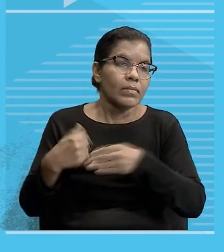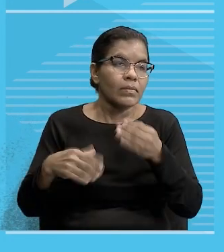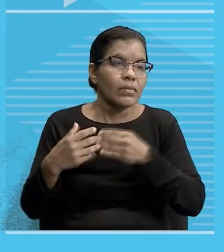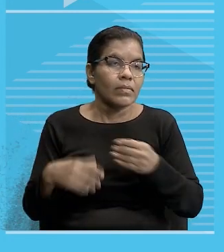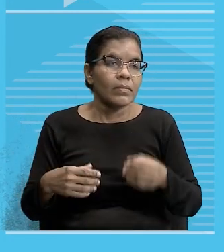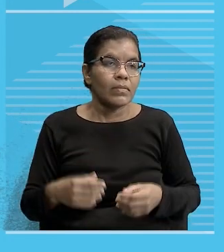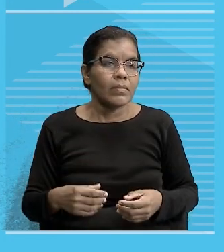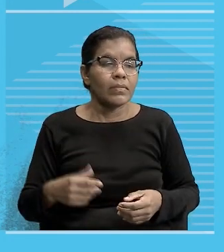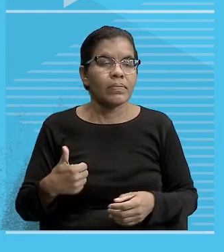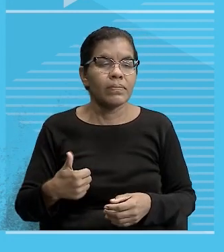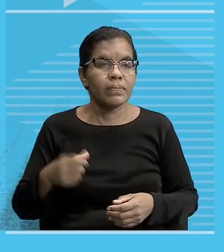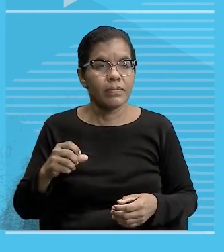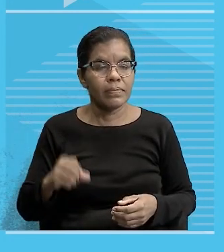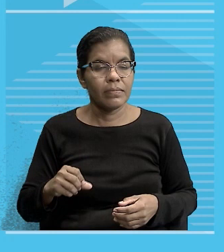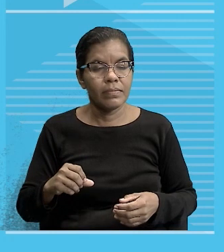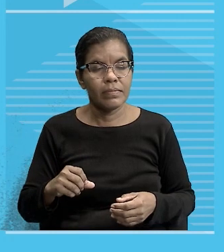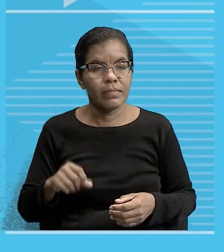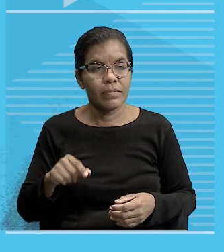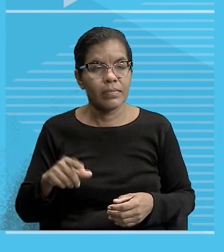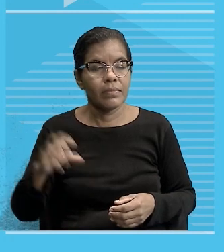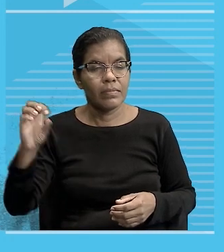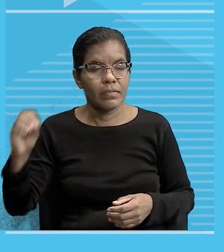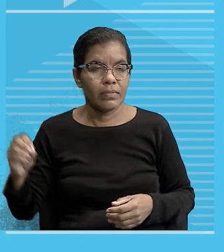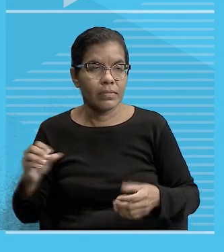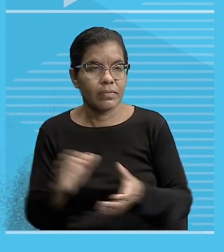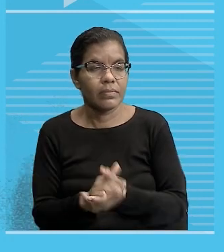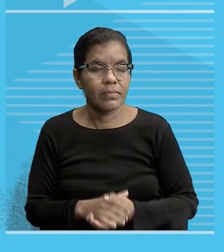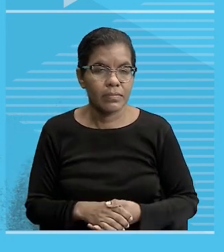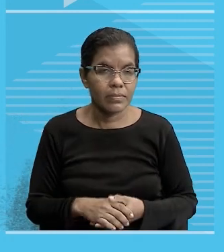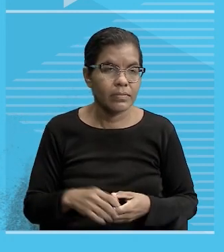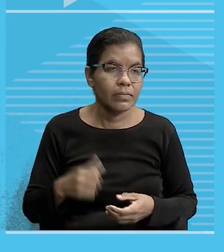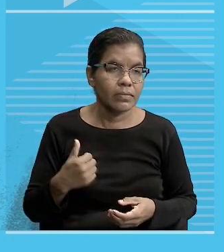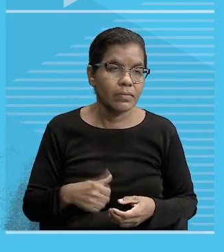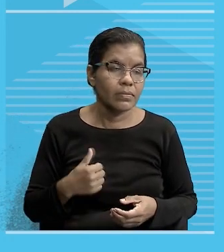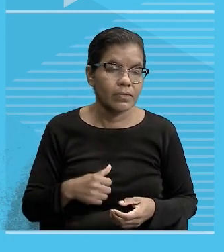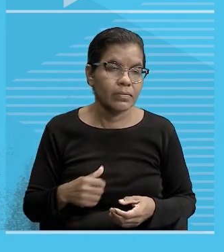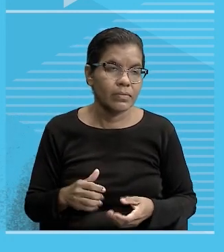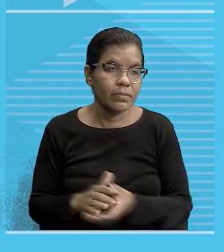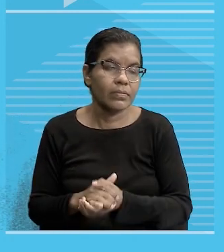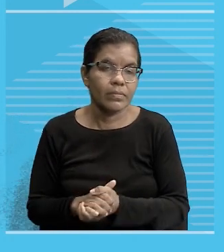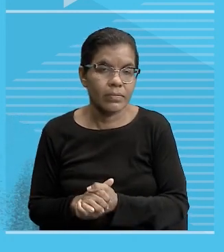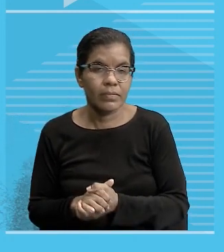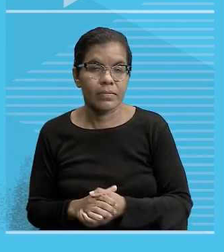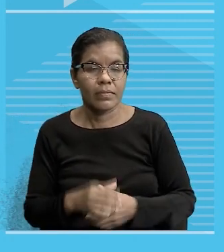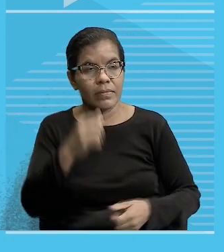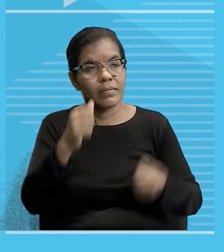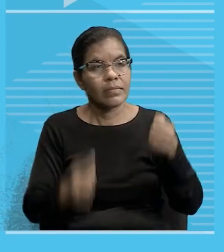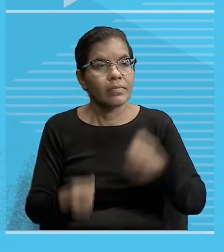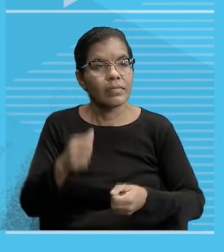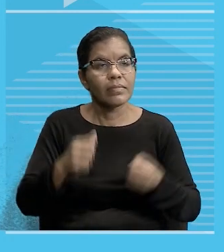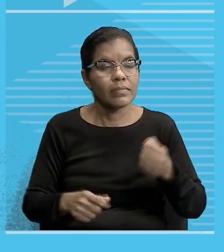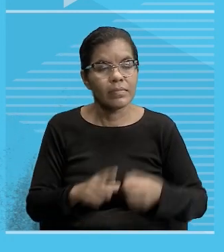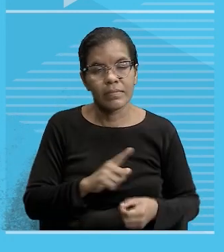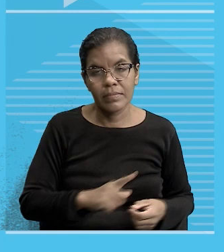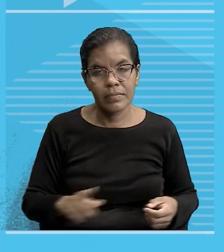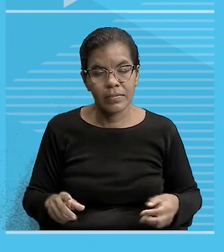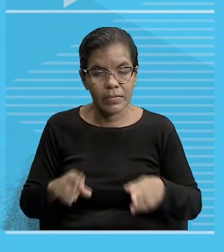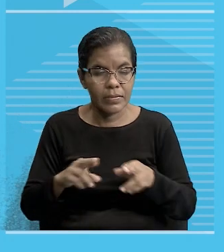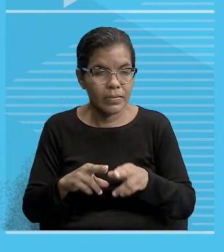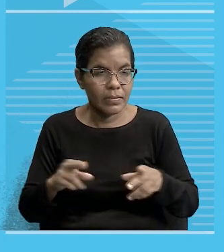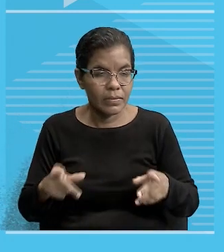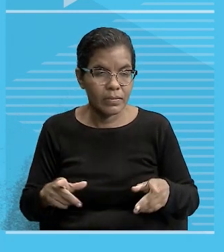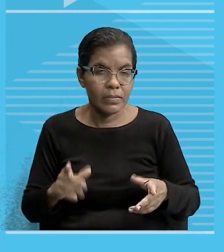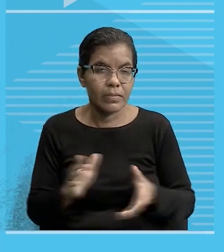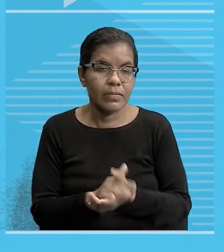Marketing 1.0 na época do forte assim que construiu o primeiro carro era preto só preto eu não tinha nenhuma diferenciação